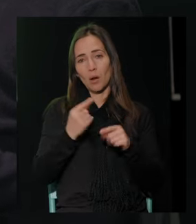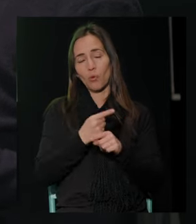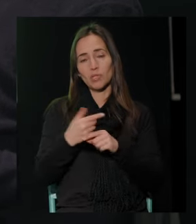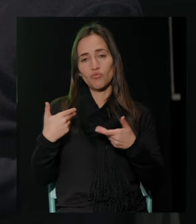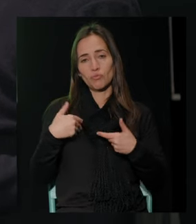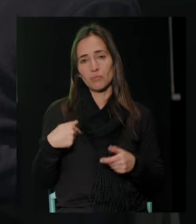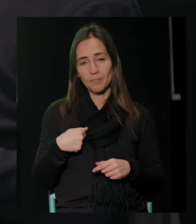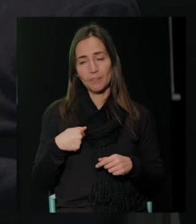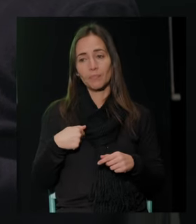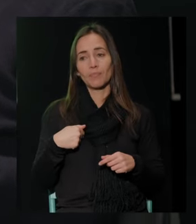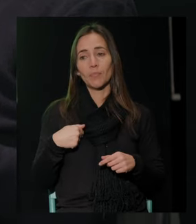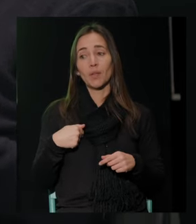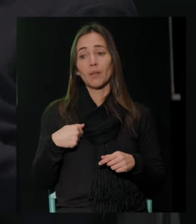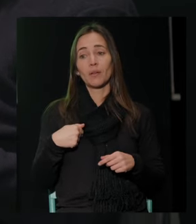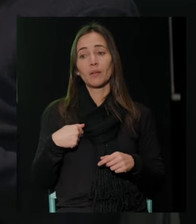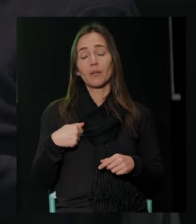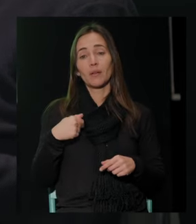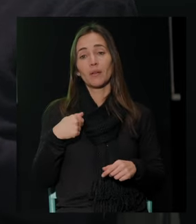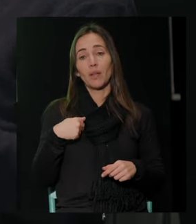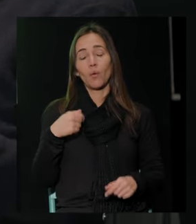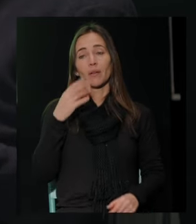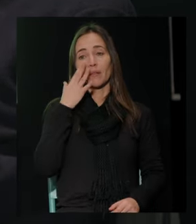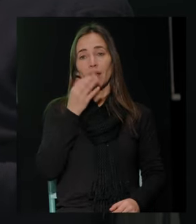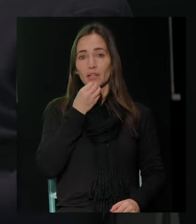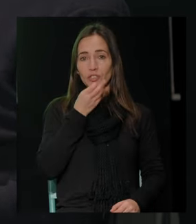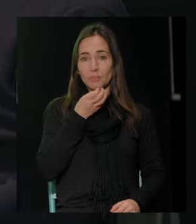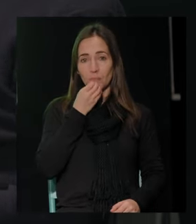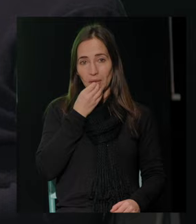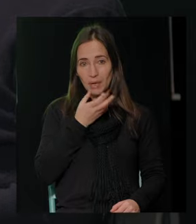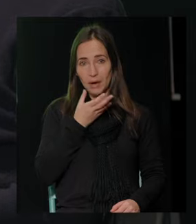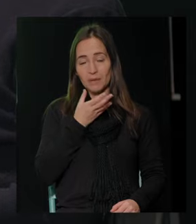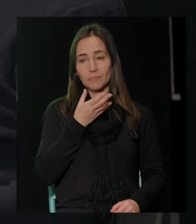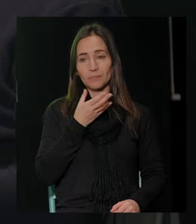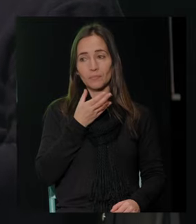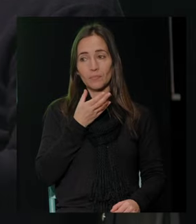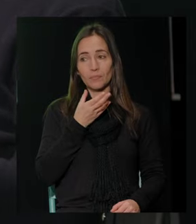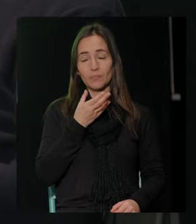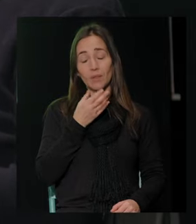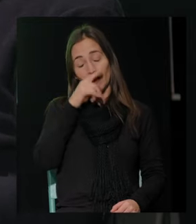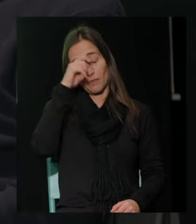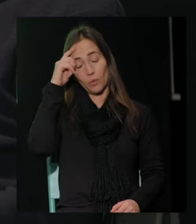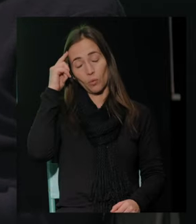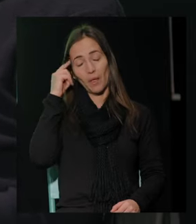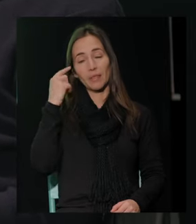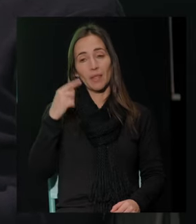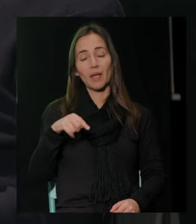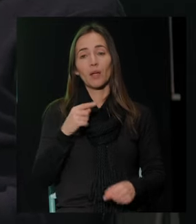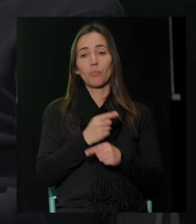mim. E eu a tentar explicar com alguma dificuldade, porque